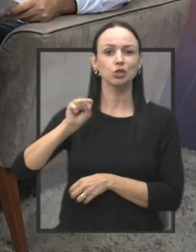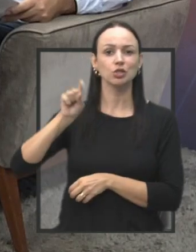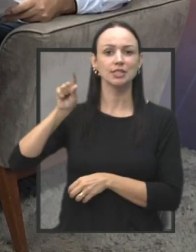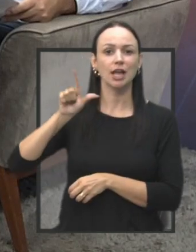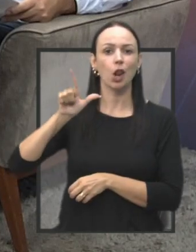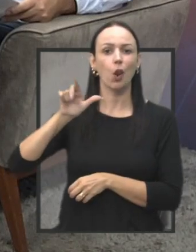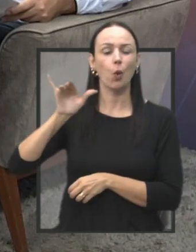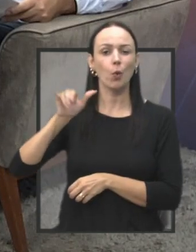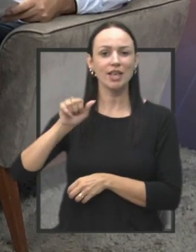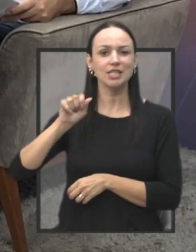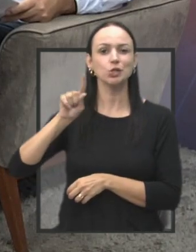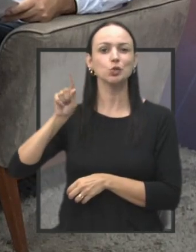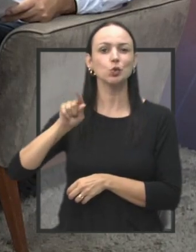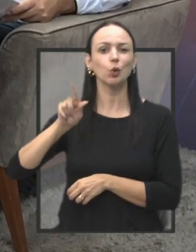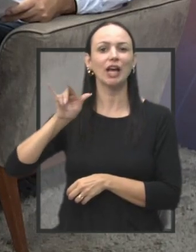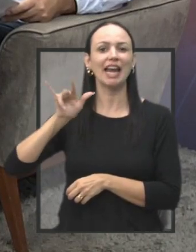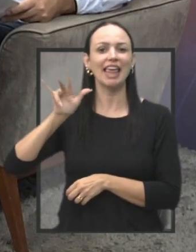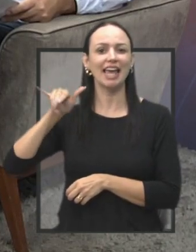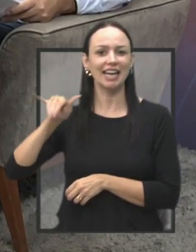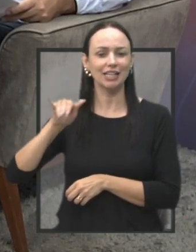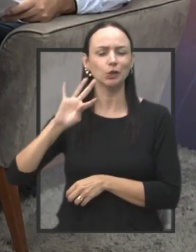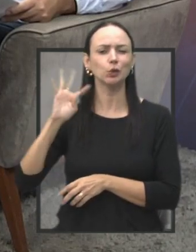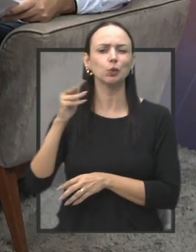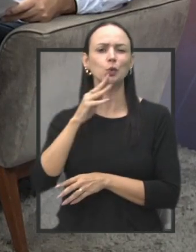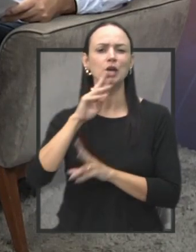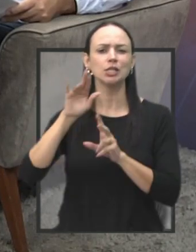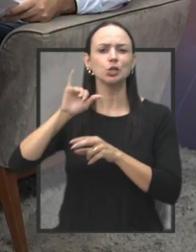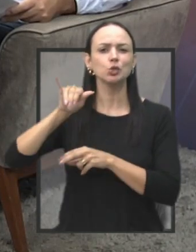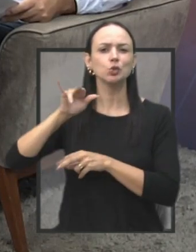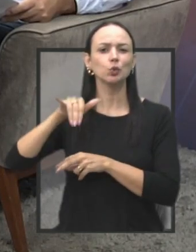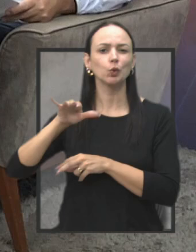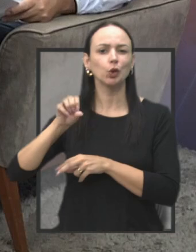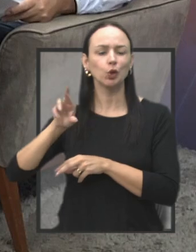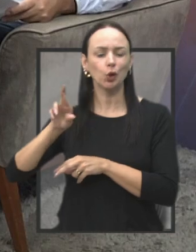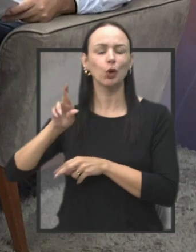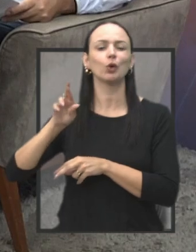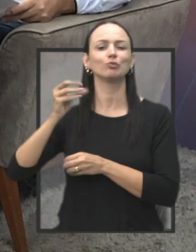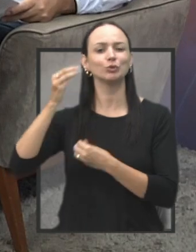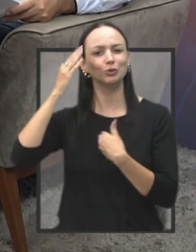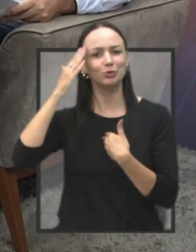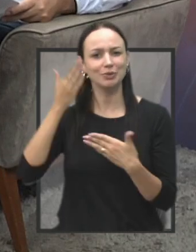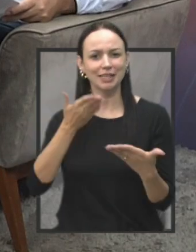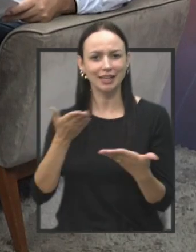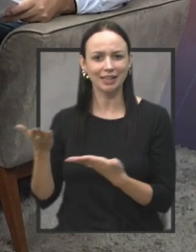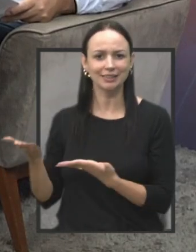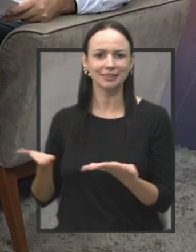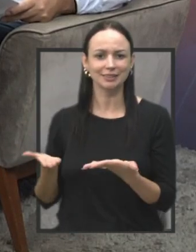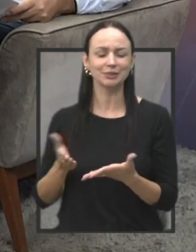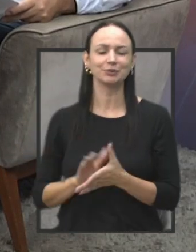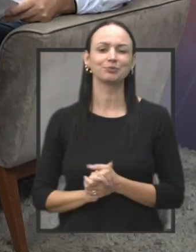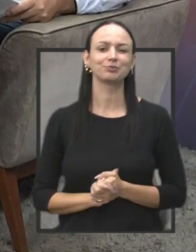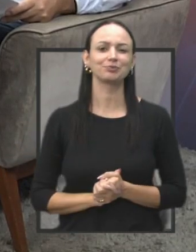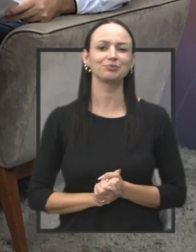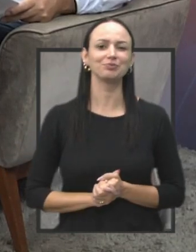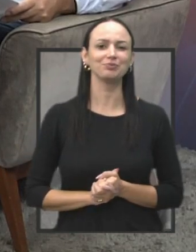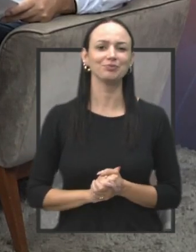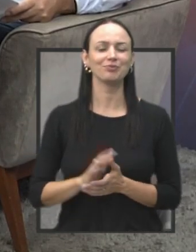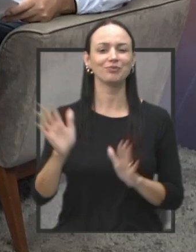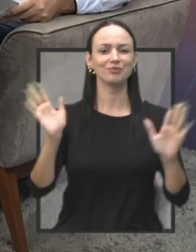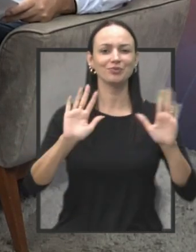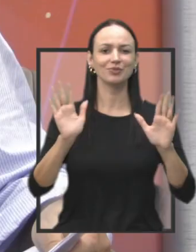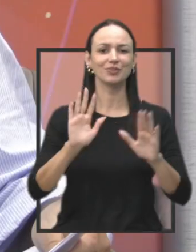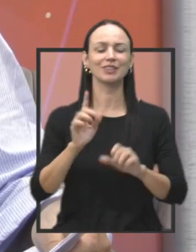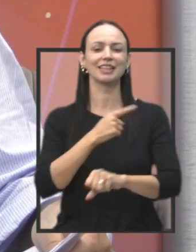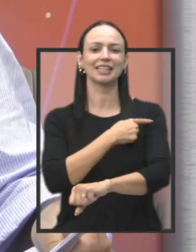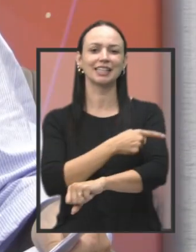Zugliani Júnior, mais conhecido como Júnior Zugliani. Muito obrigado por sua presença aqui no nosso estúdio, Júnior. Olá, Danilo. Olá a